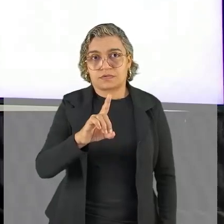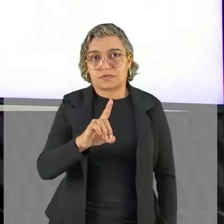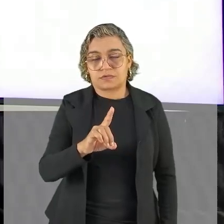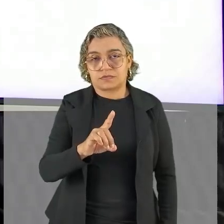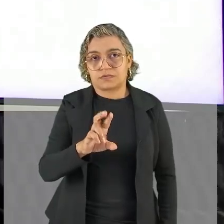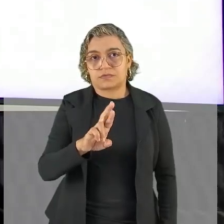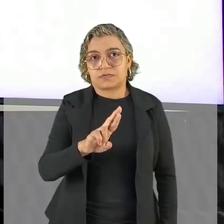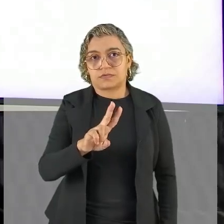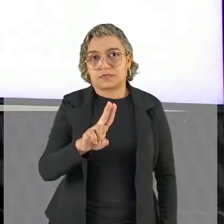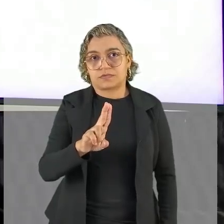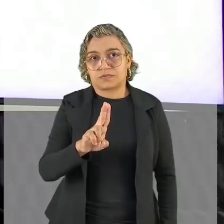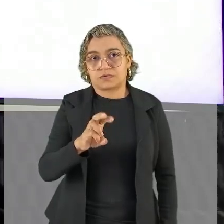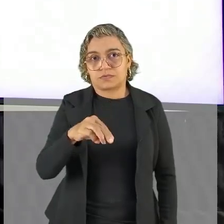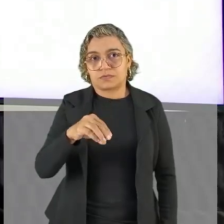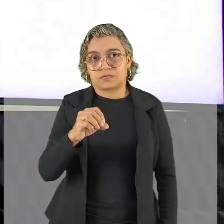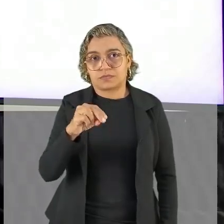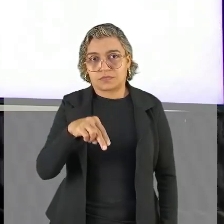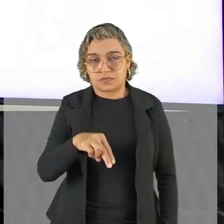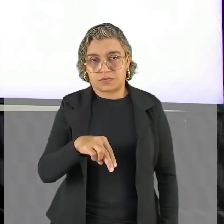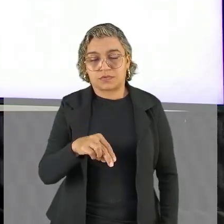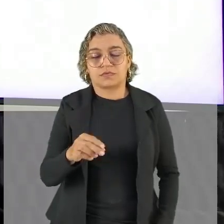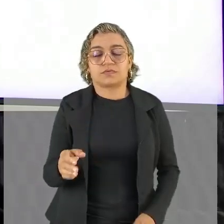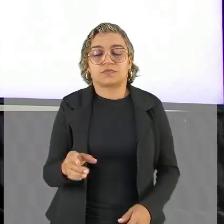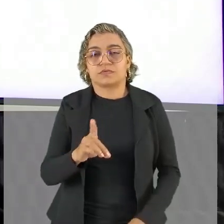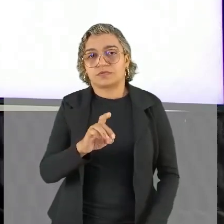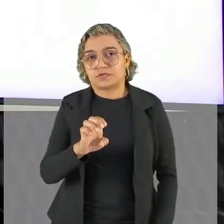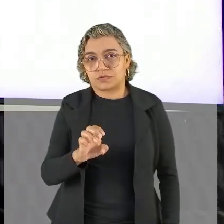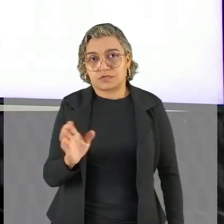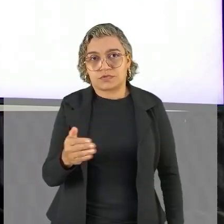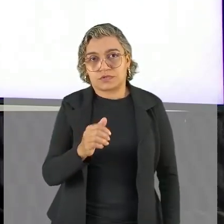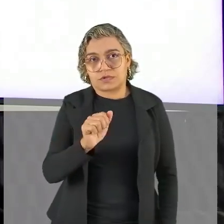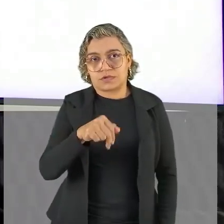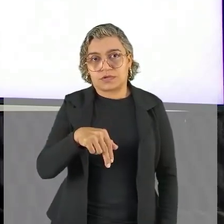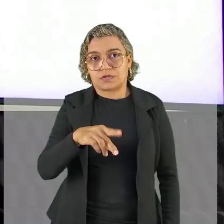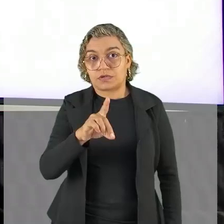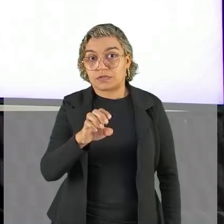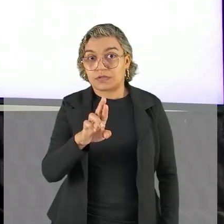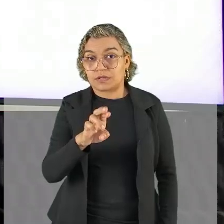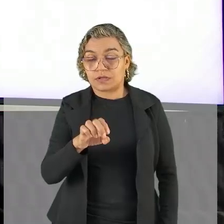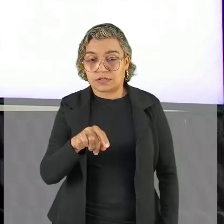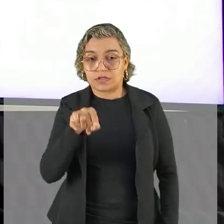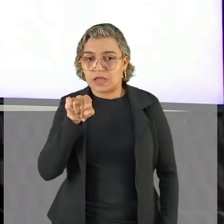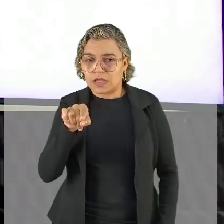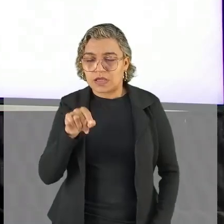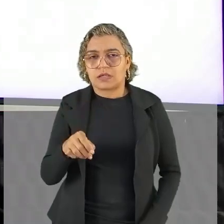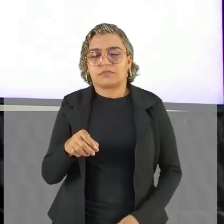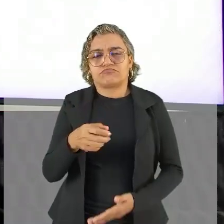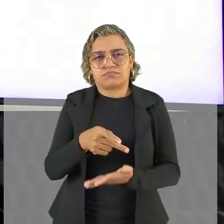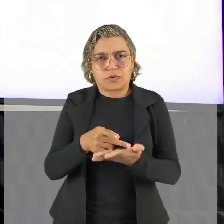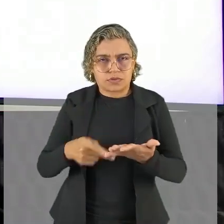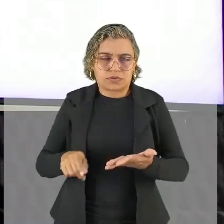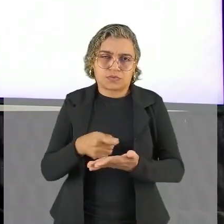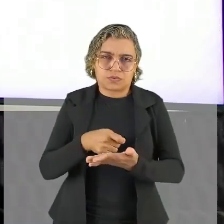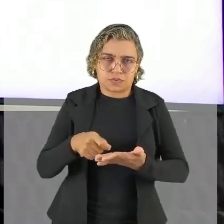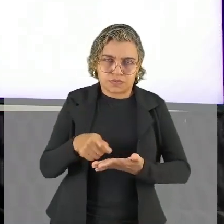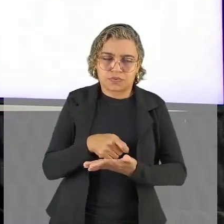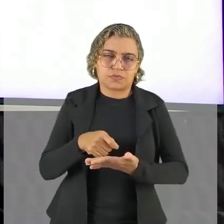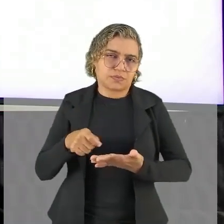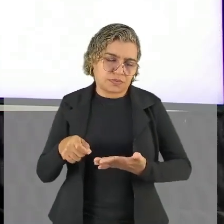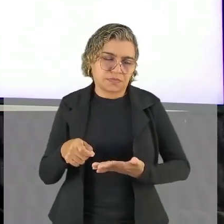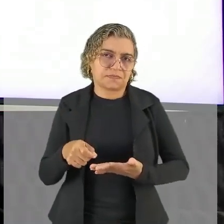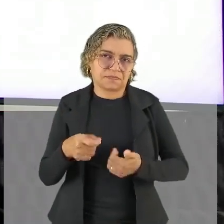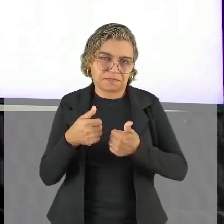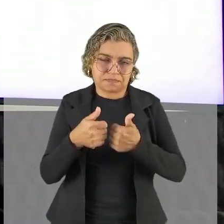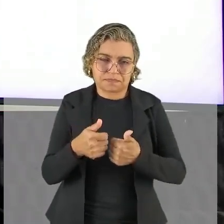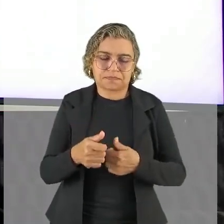né? Procura-se um poema. Eu não estou inspirada, eu estou atrás das palavras, mas as palavras me fogem, então eu não vou adular, eu vou deixar correr,